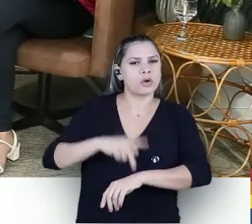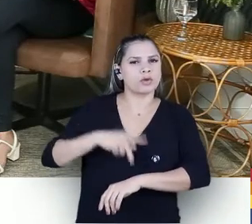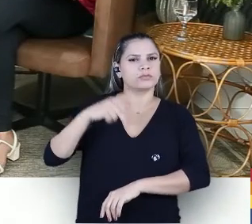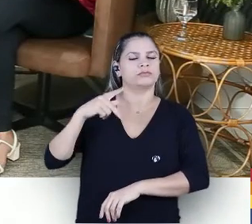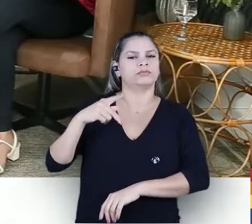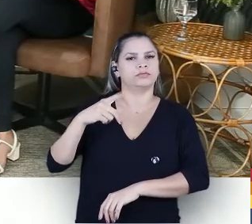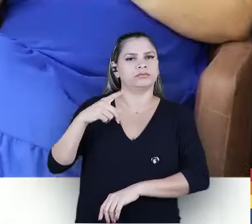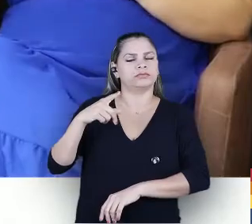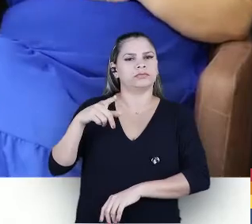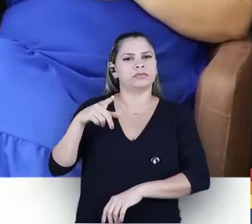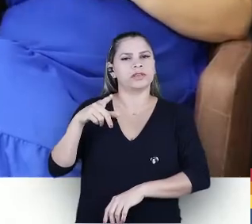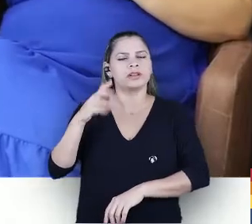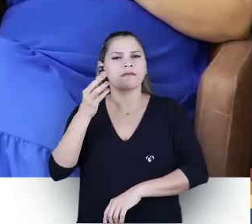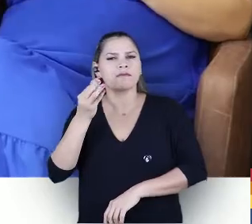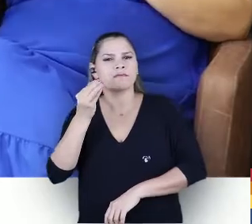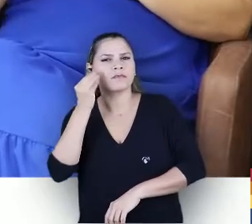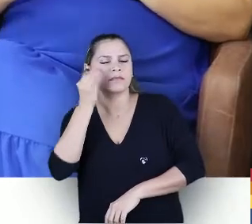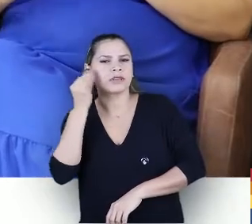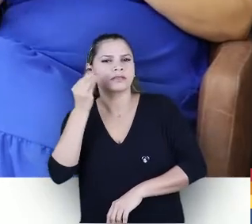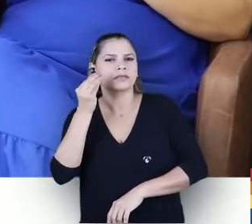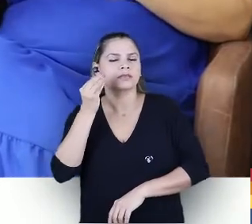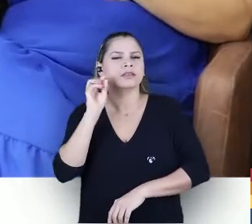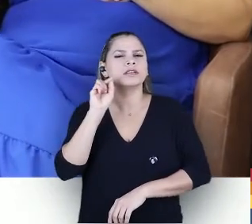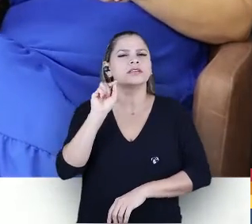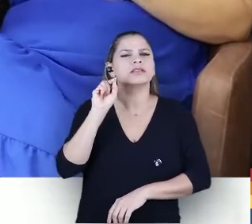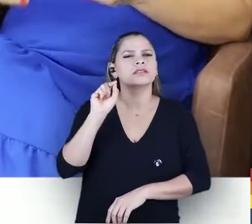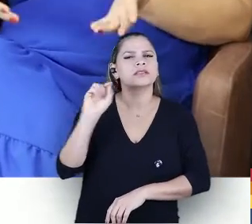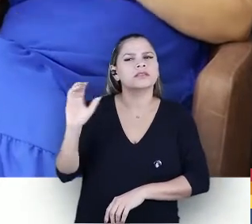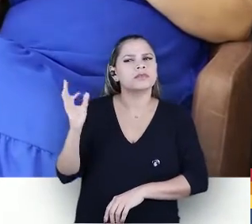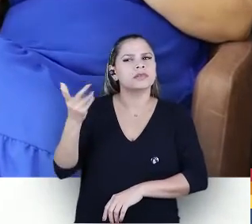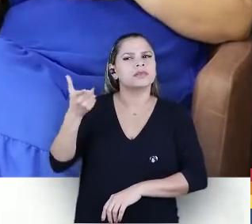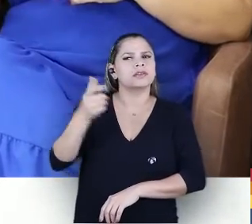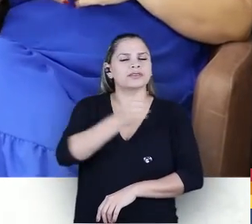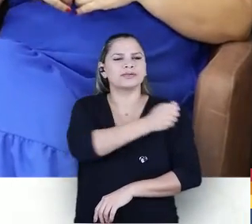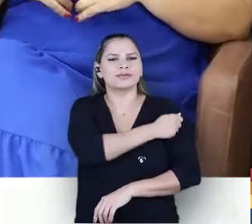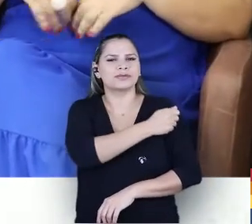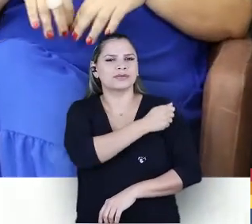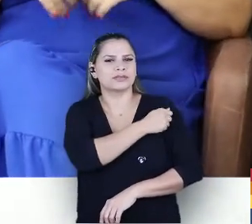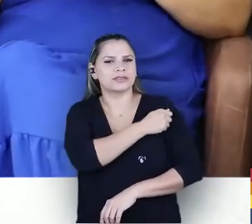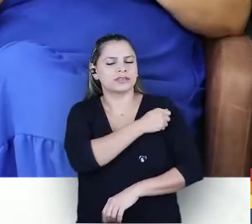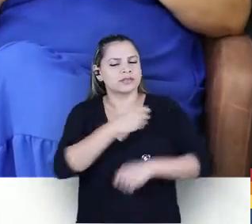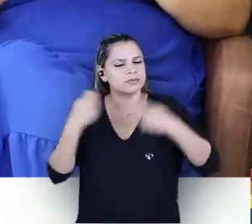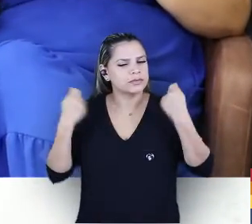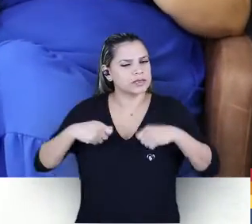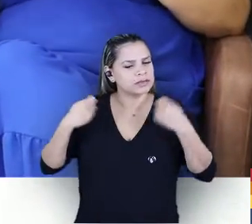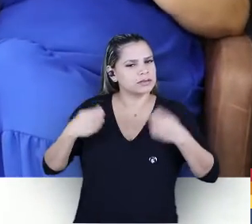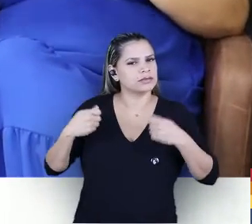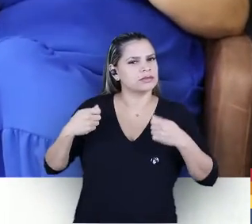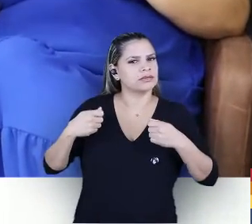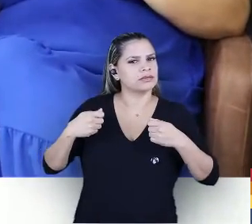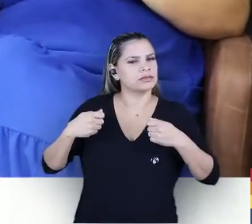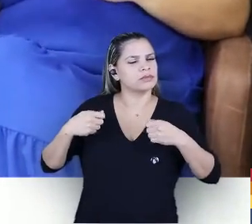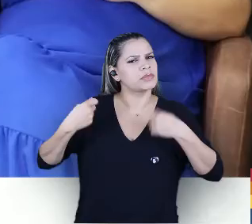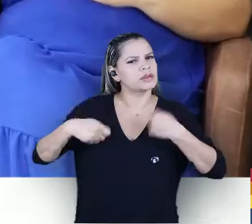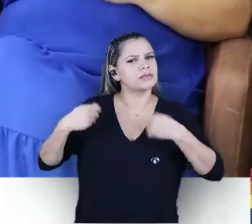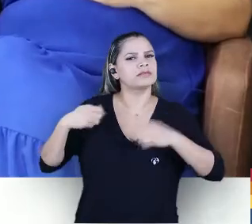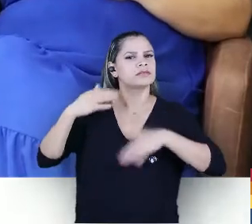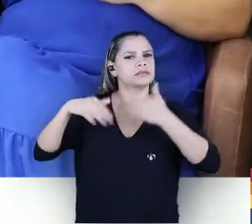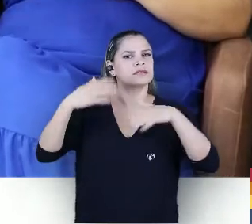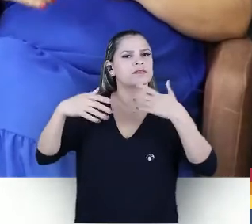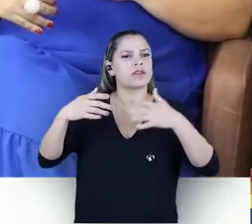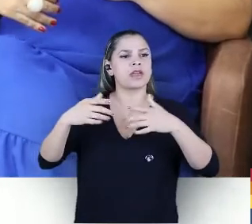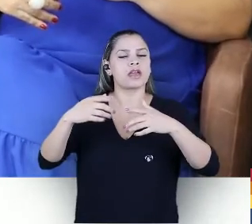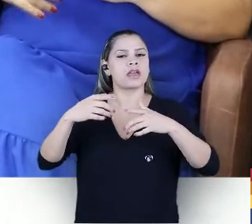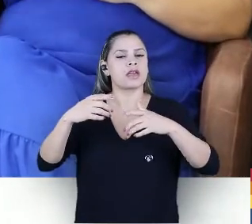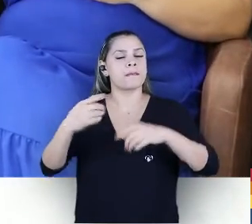na segunda série. O mesmo também o professor especialista, ele vai verificar quais são aquelas habilidades essenciais, aquilo